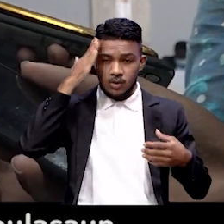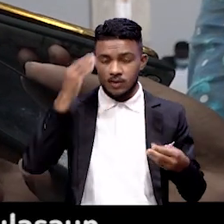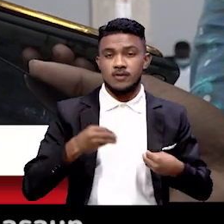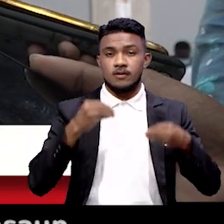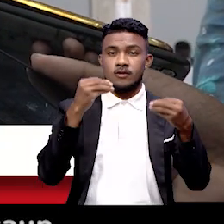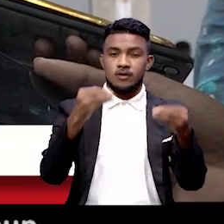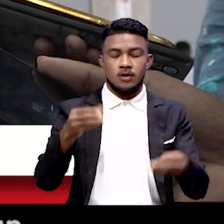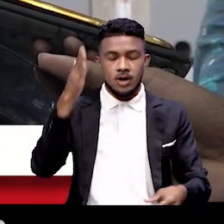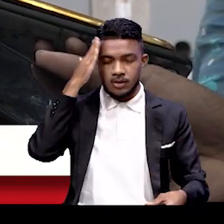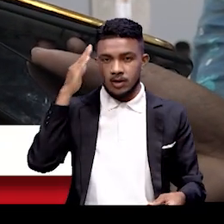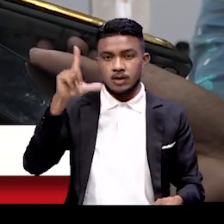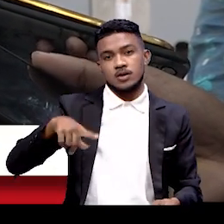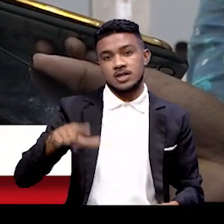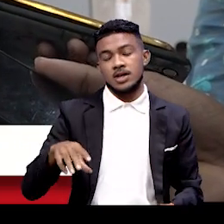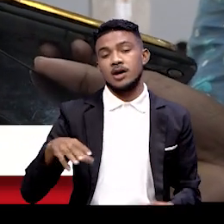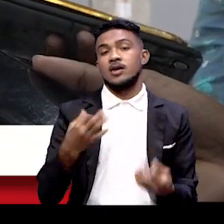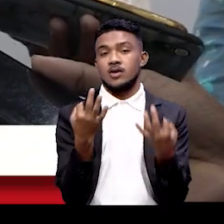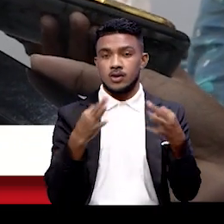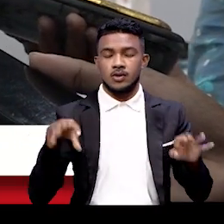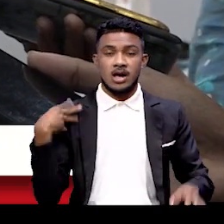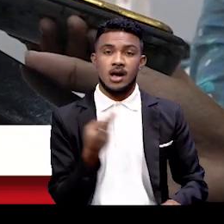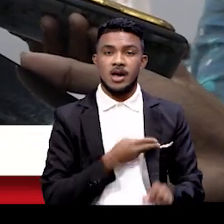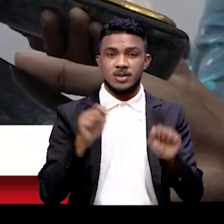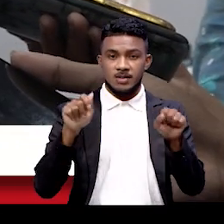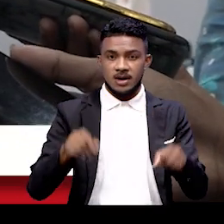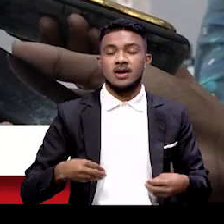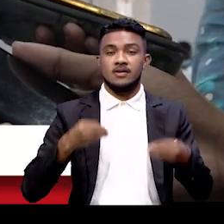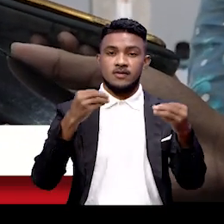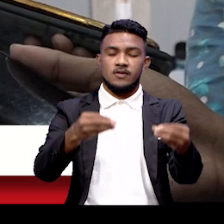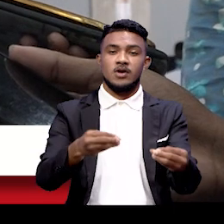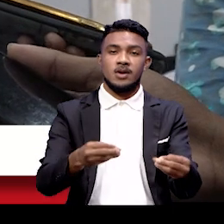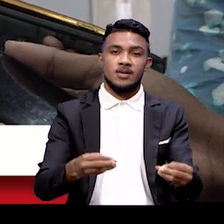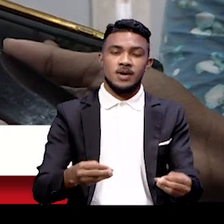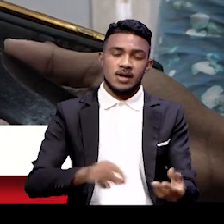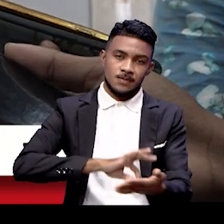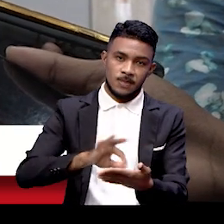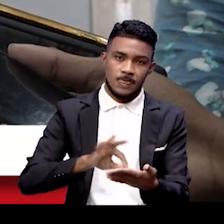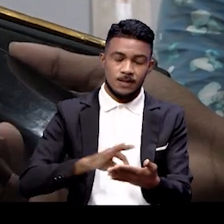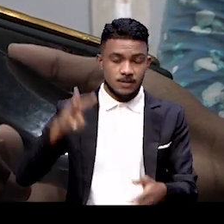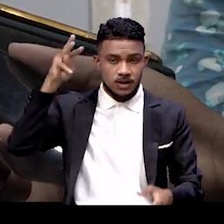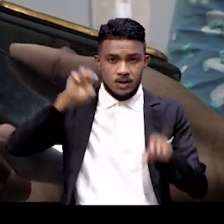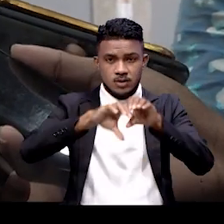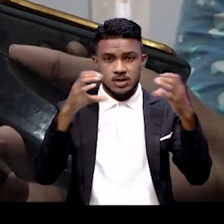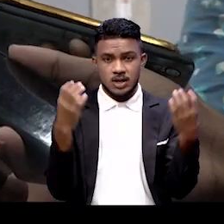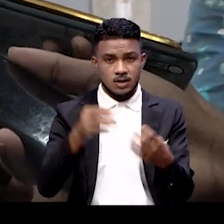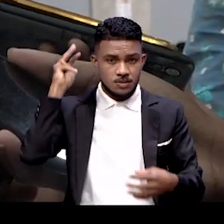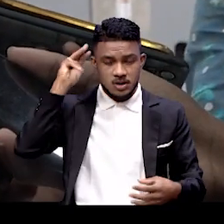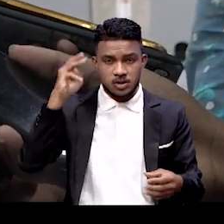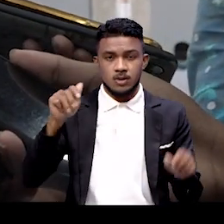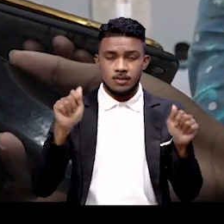Ursida. Para depois, o Tutida, né, a me bele, a Tamaona, a Bahia Zenda e a Conselho Ministro, onde é tão